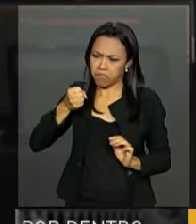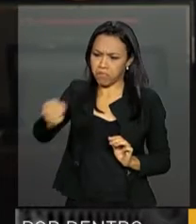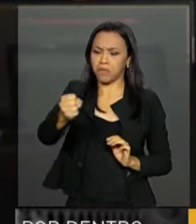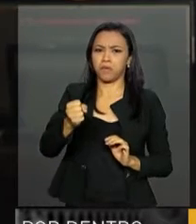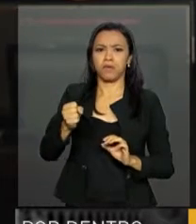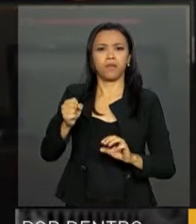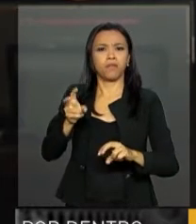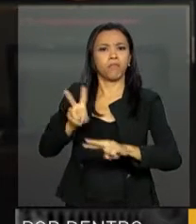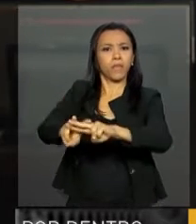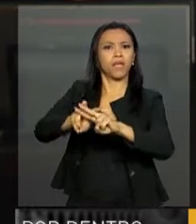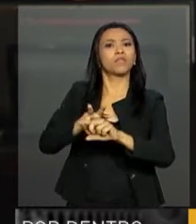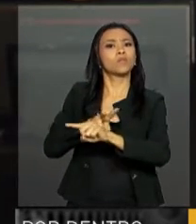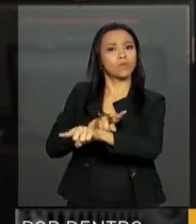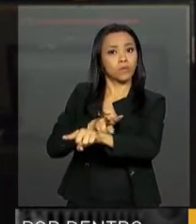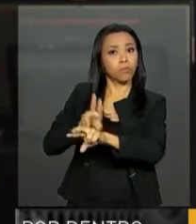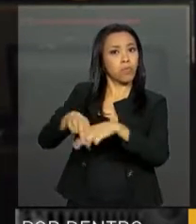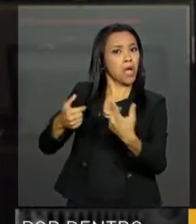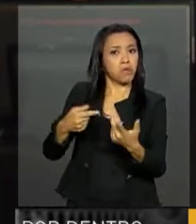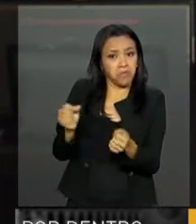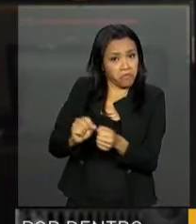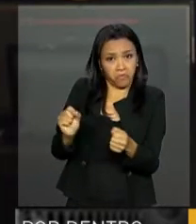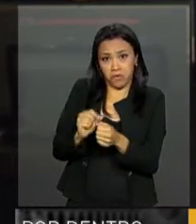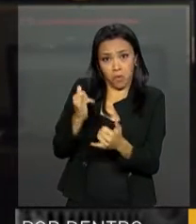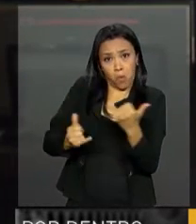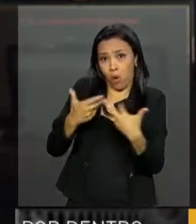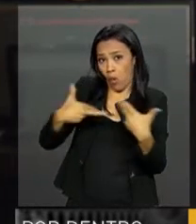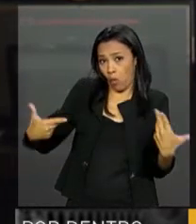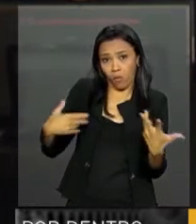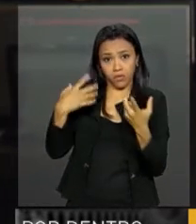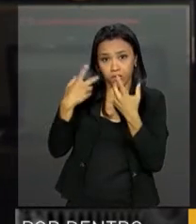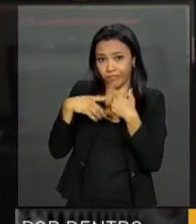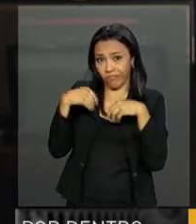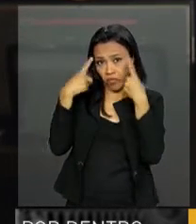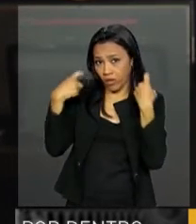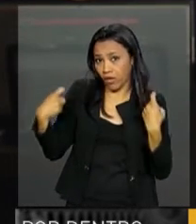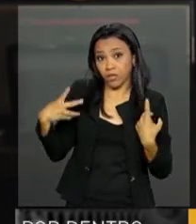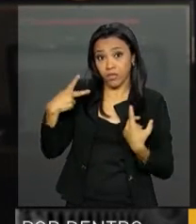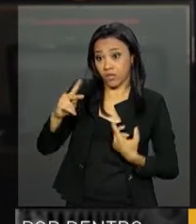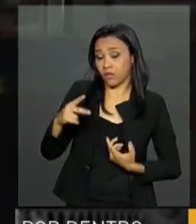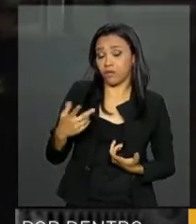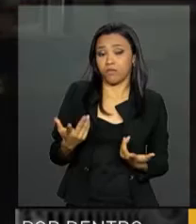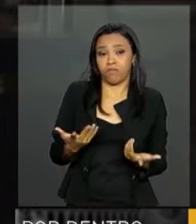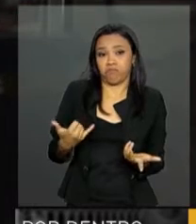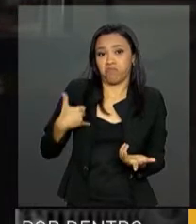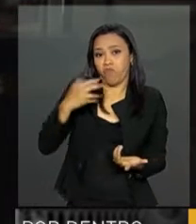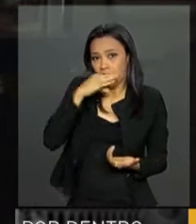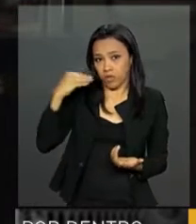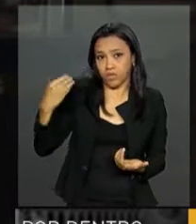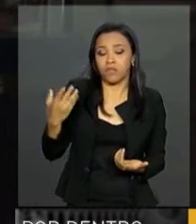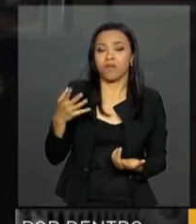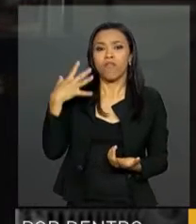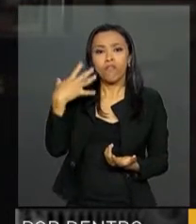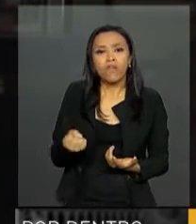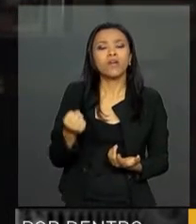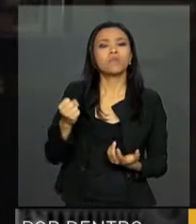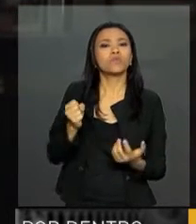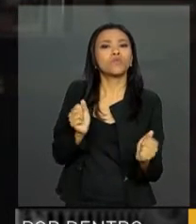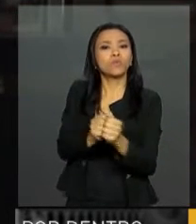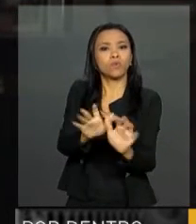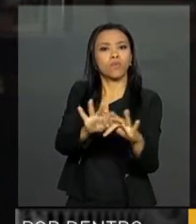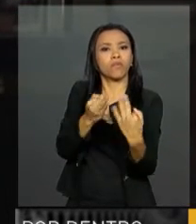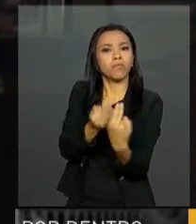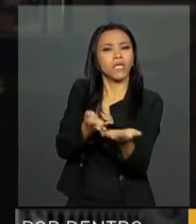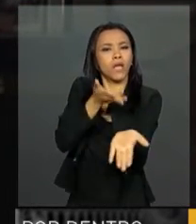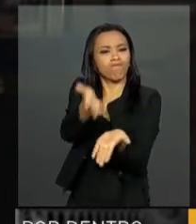com privação de liberdade por ter cometido algum ato infracional, né, na adolescência. Nós vamos trabalhar com as famílias deles,